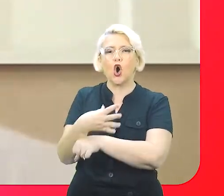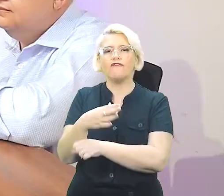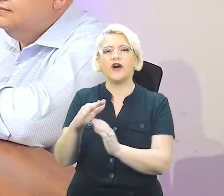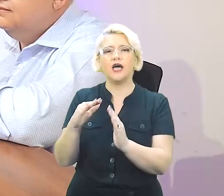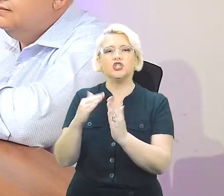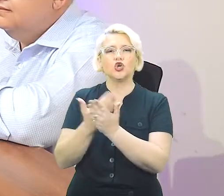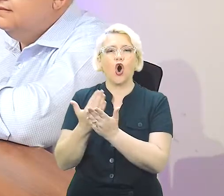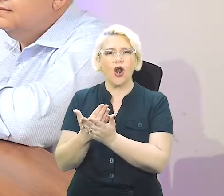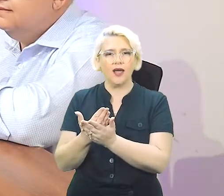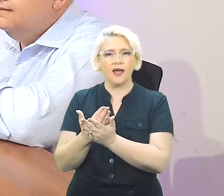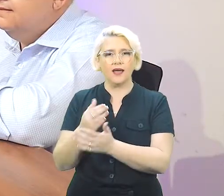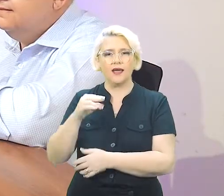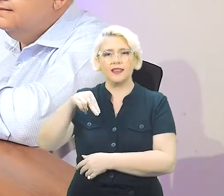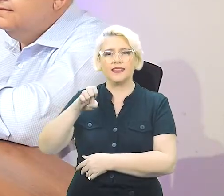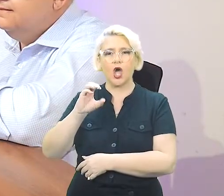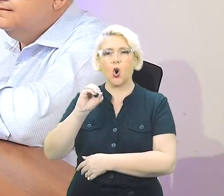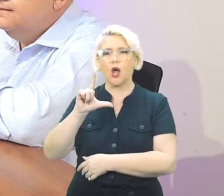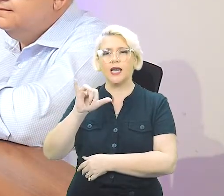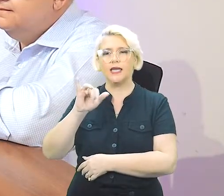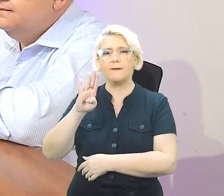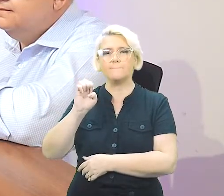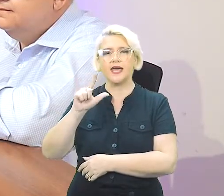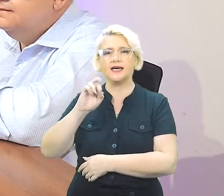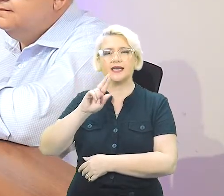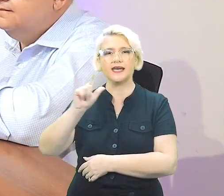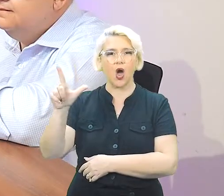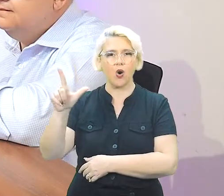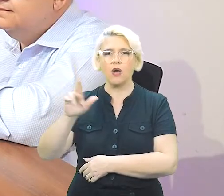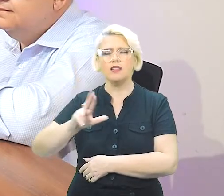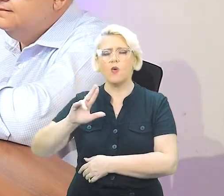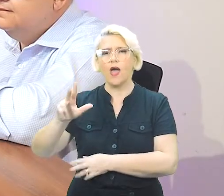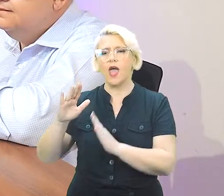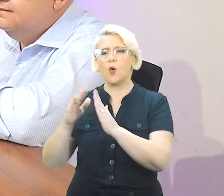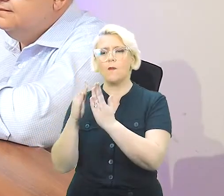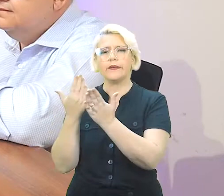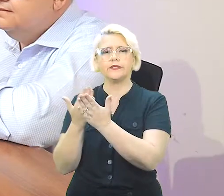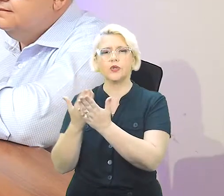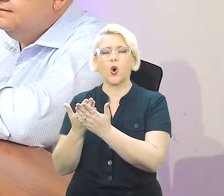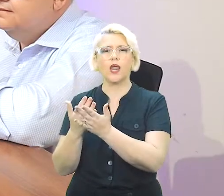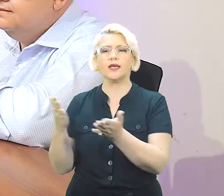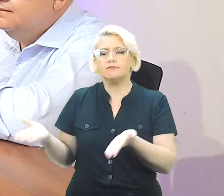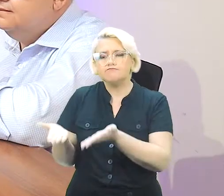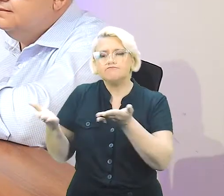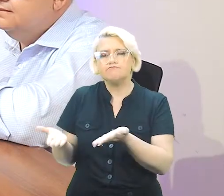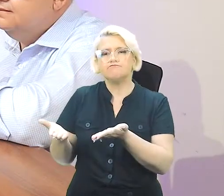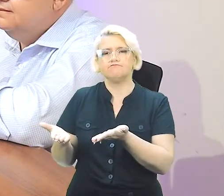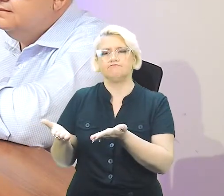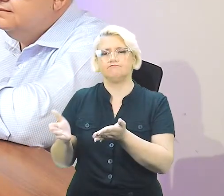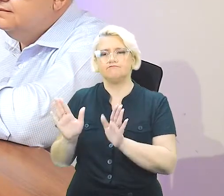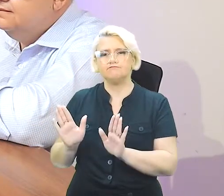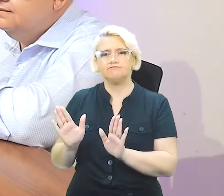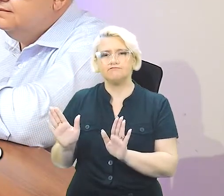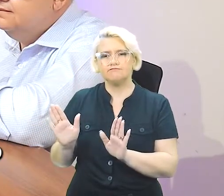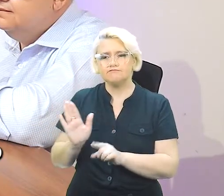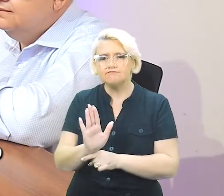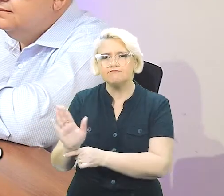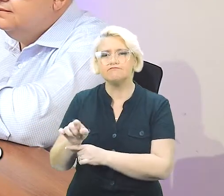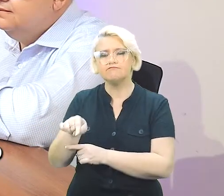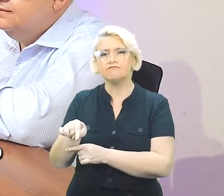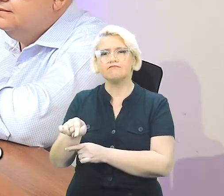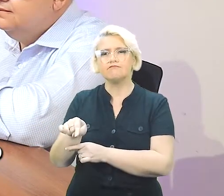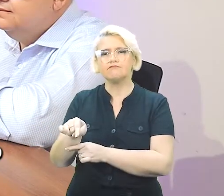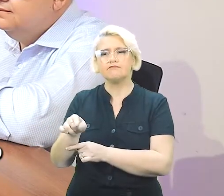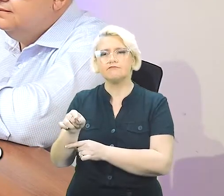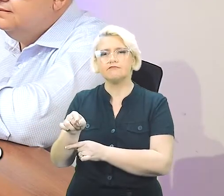escola, né? Essa escola que não é uma escola que trabalha para a constituição do